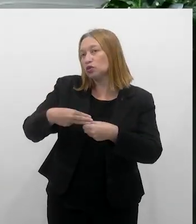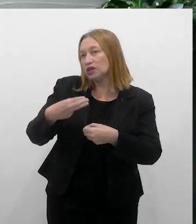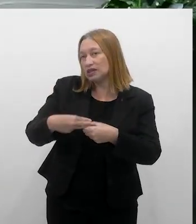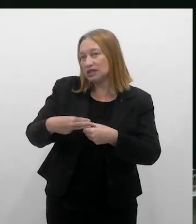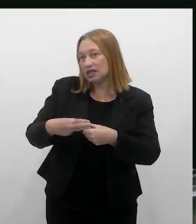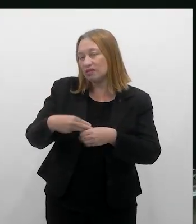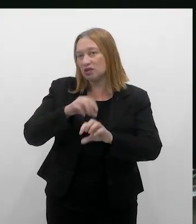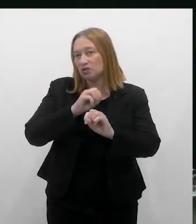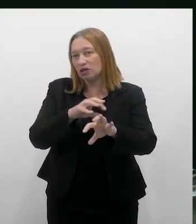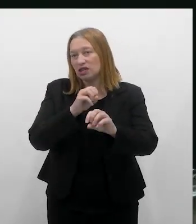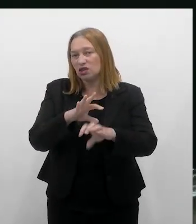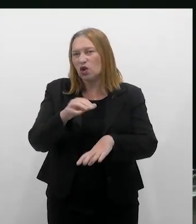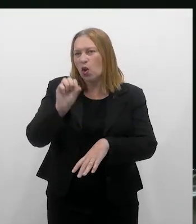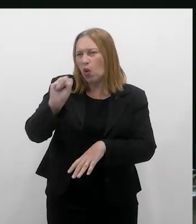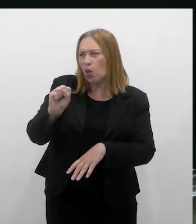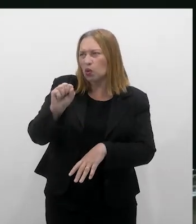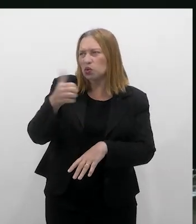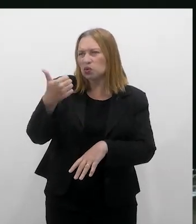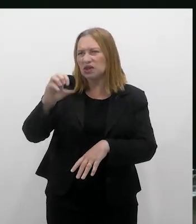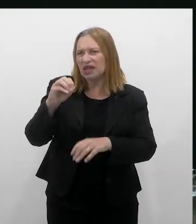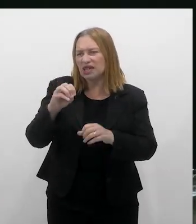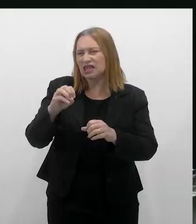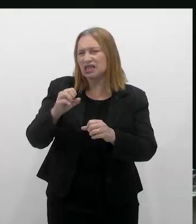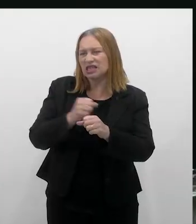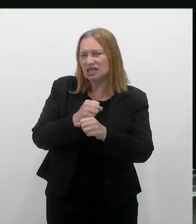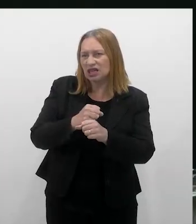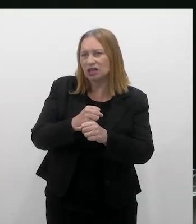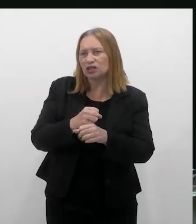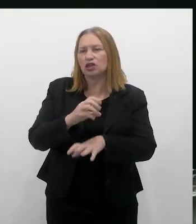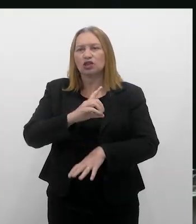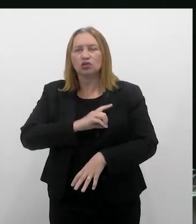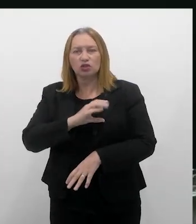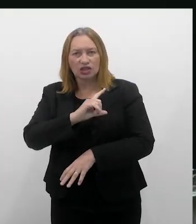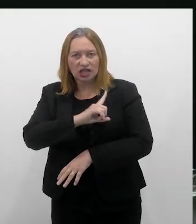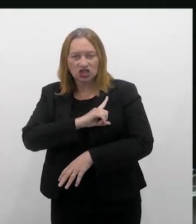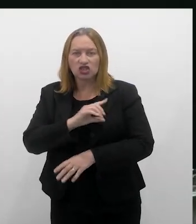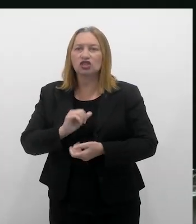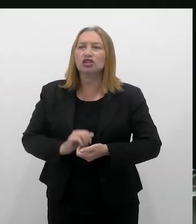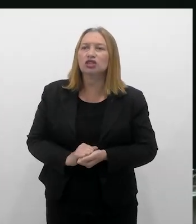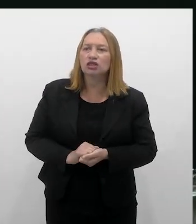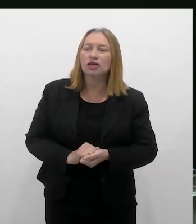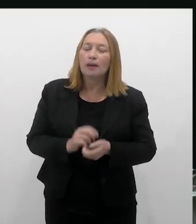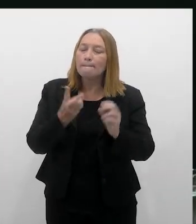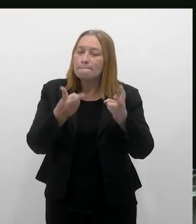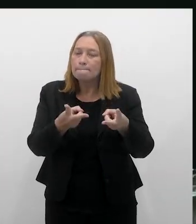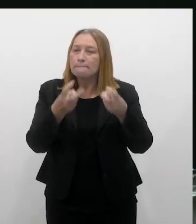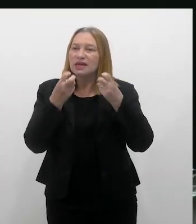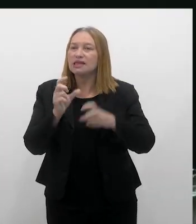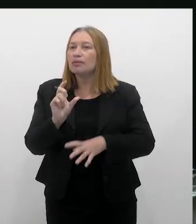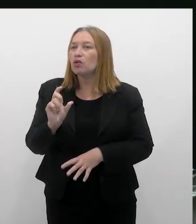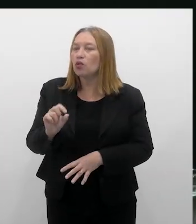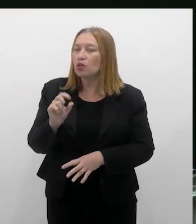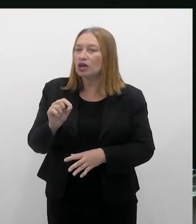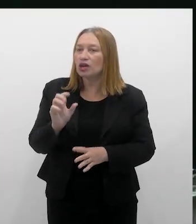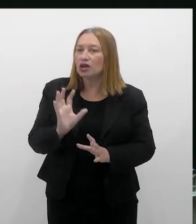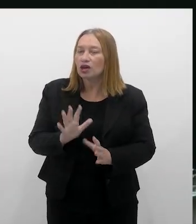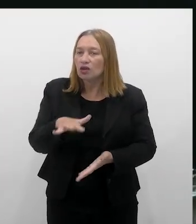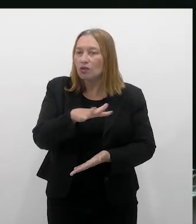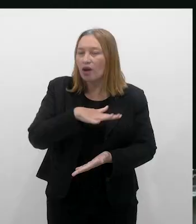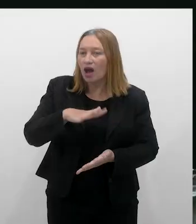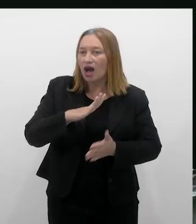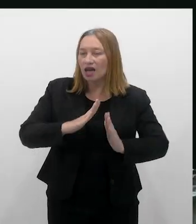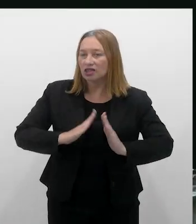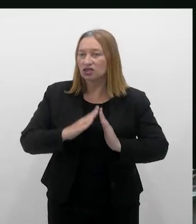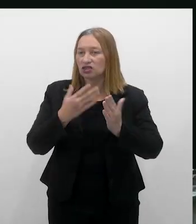município durante 8, 10 anos, aqui na Baixada Fluminense, em Duque de Caxias. E a gente percebe que com a rede estadual